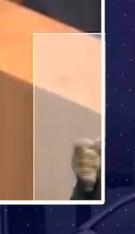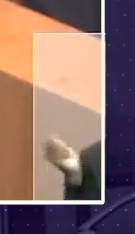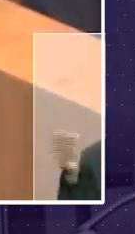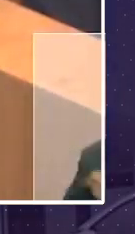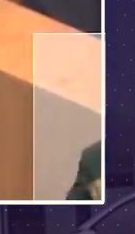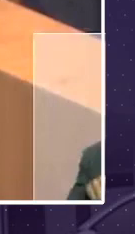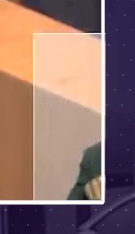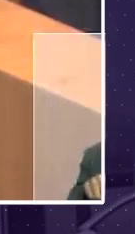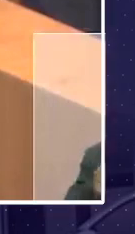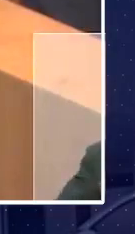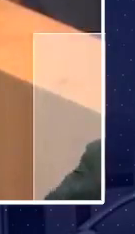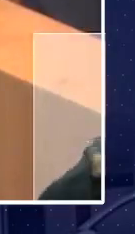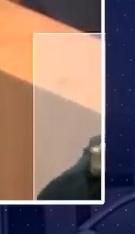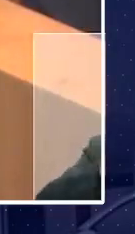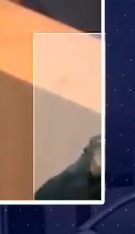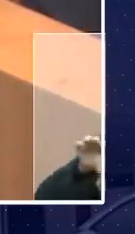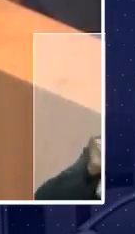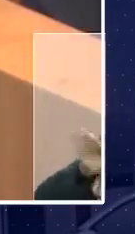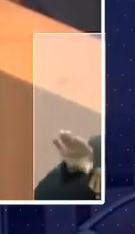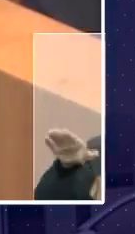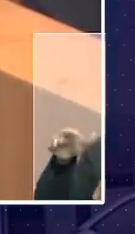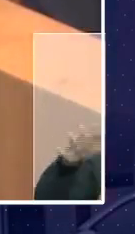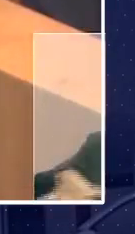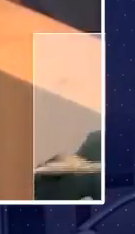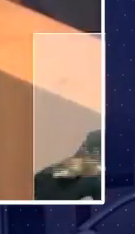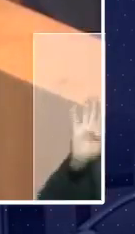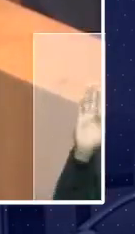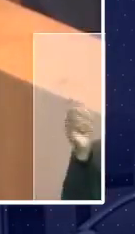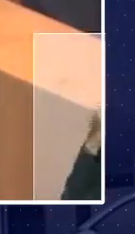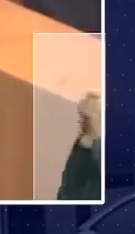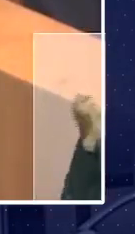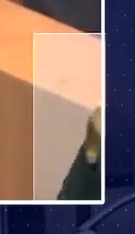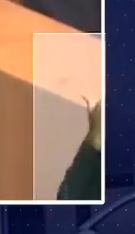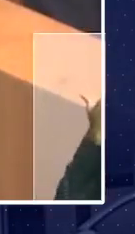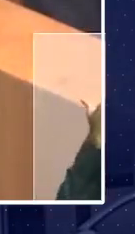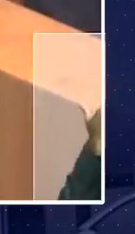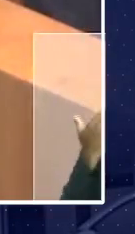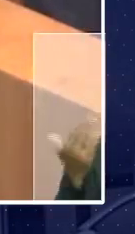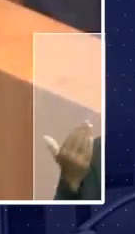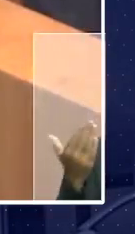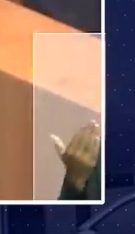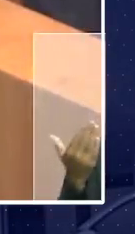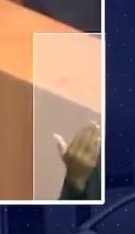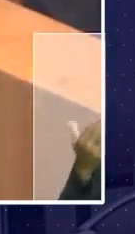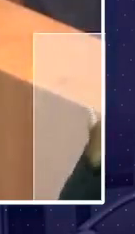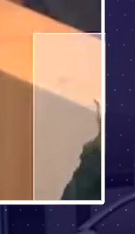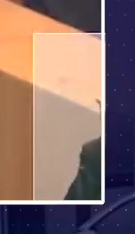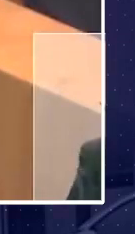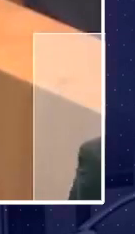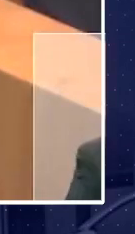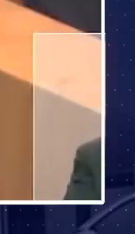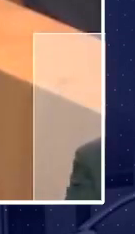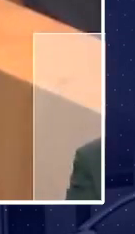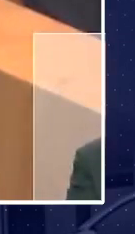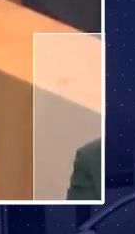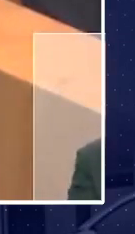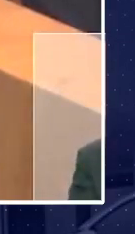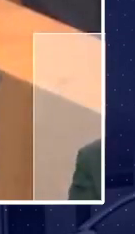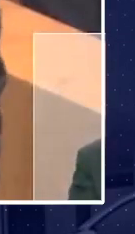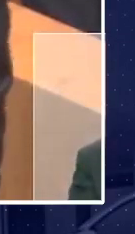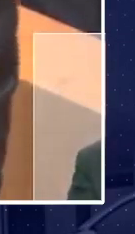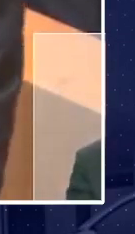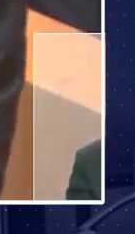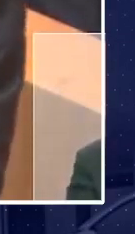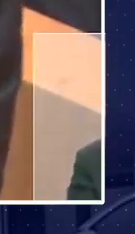das Selvas, Icatu, Turiaçu e Vitória do Mearim. Por meio de indicações, o deputado encaminhou expediente ao governador do estado, Carlos